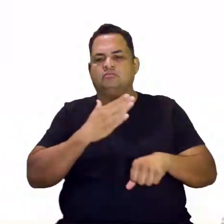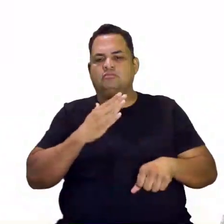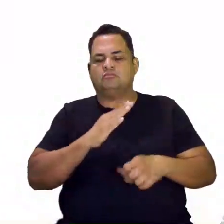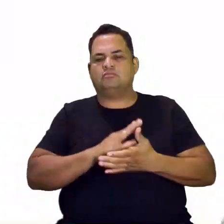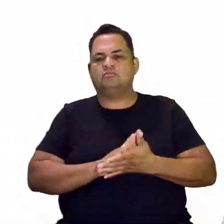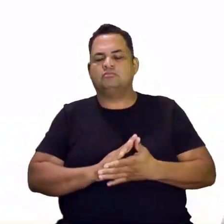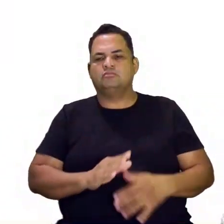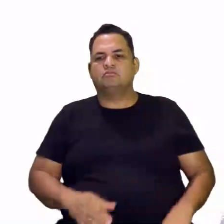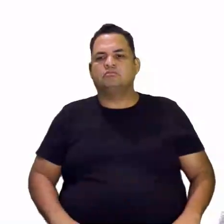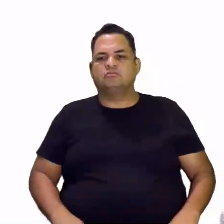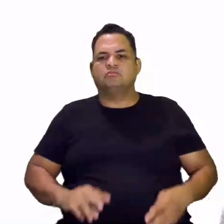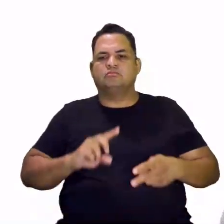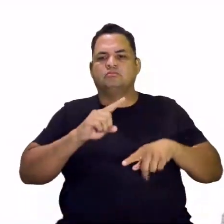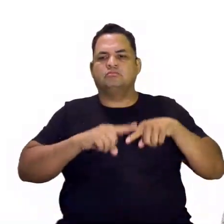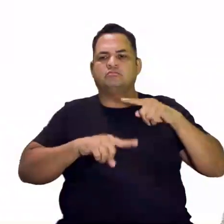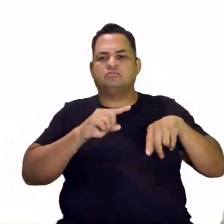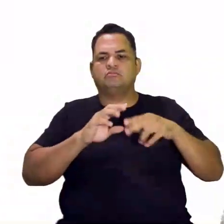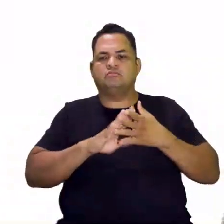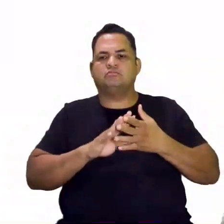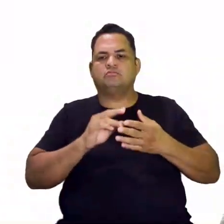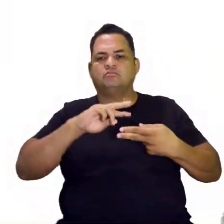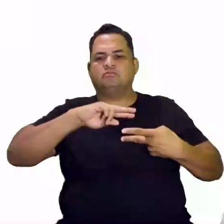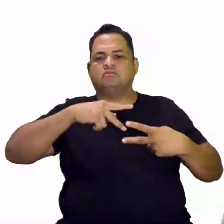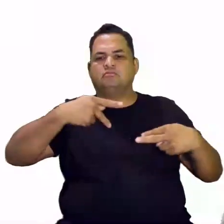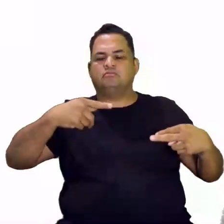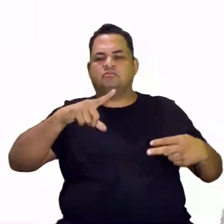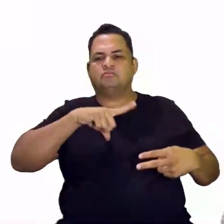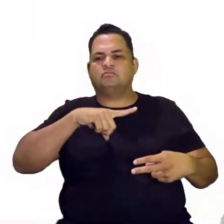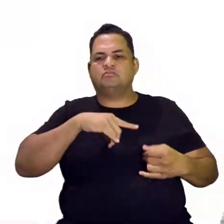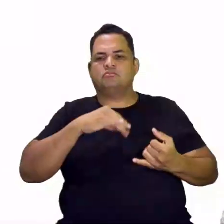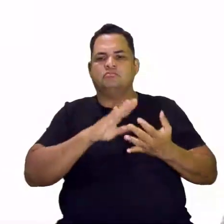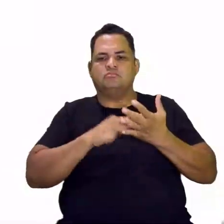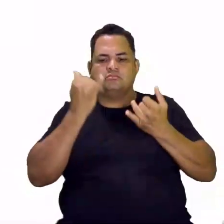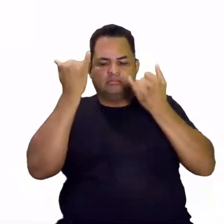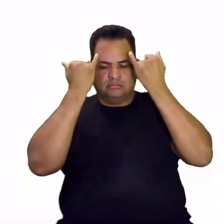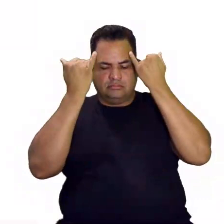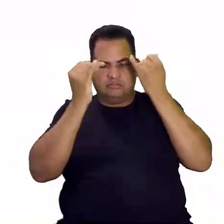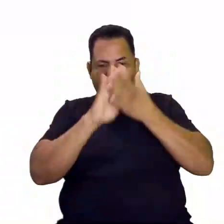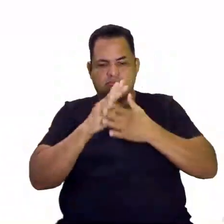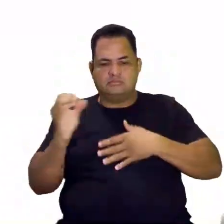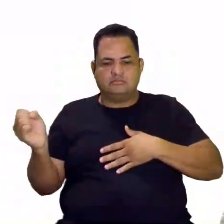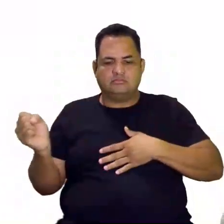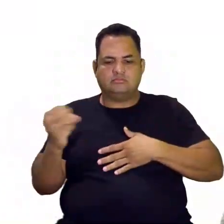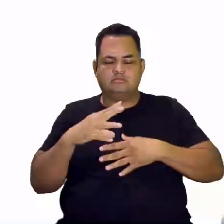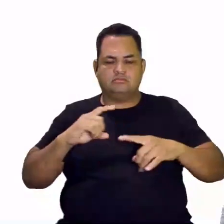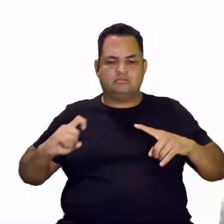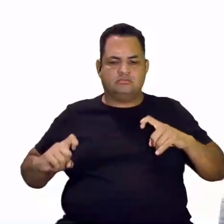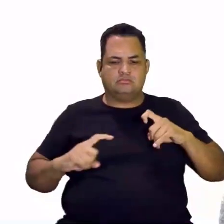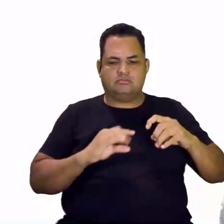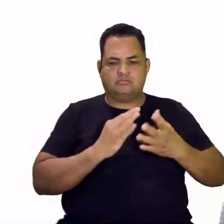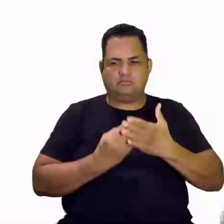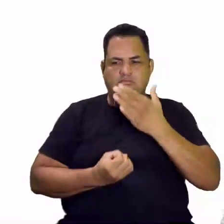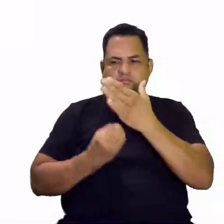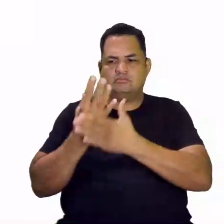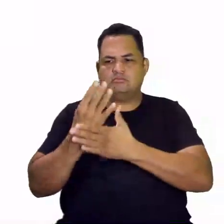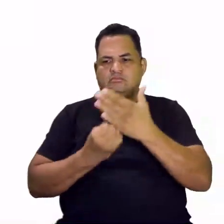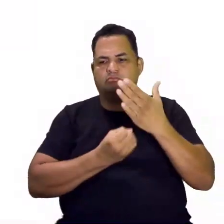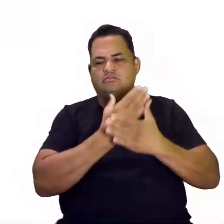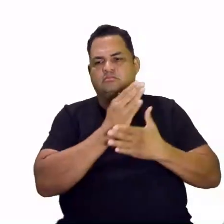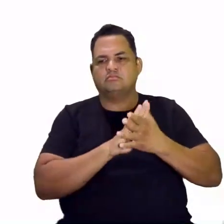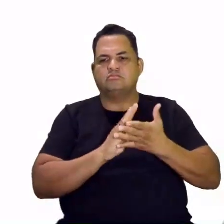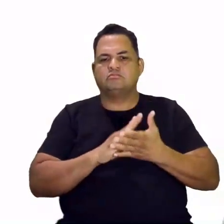desoxirribonucleico, material genético, que contém as informações para que as novas bactérias que surjam a partir